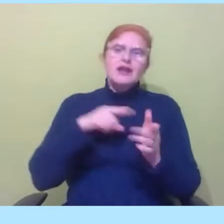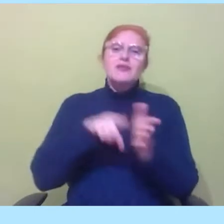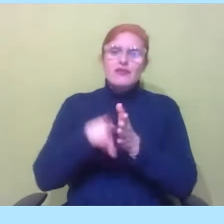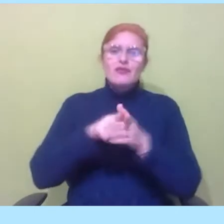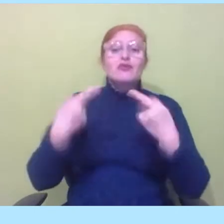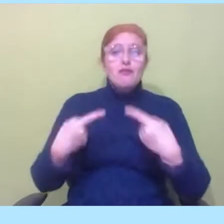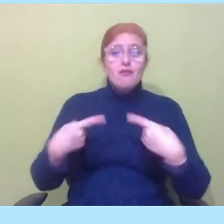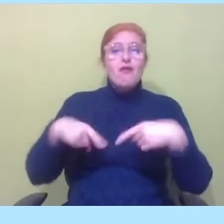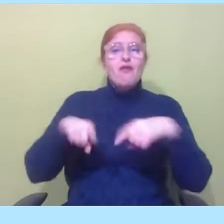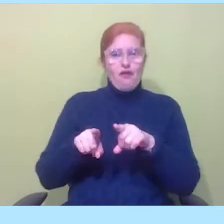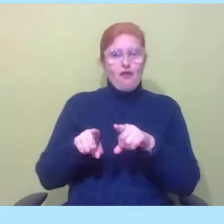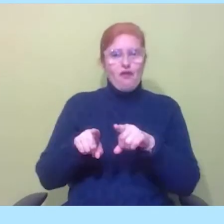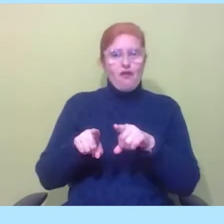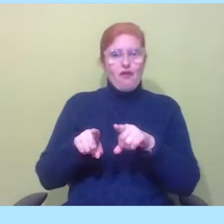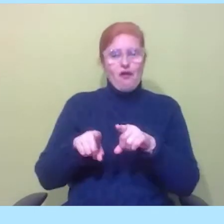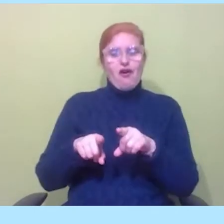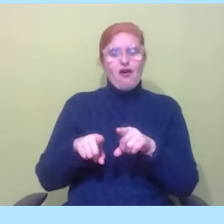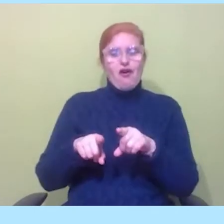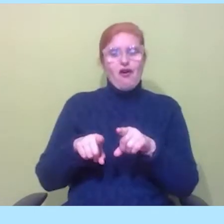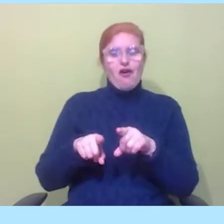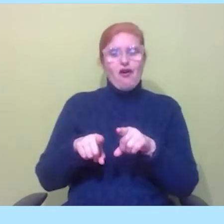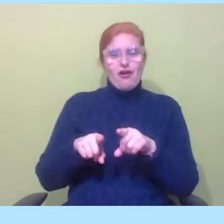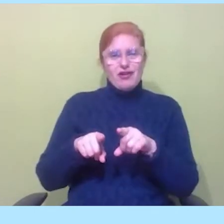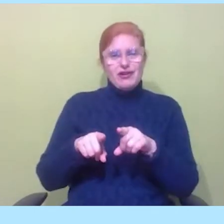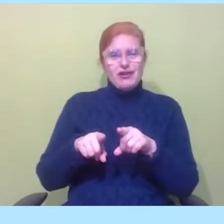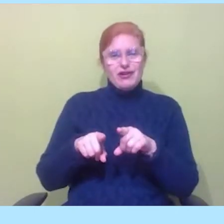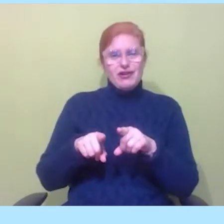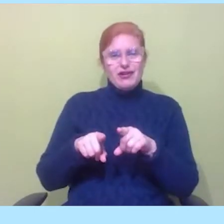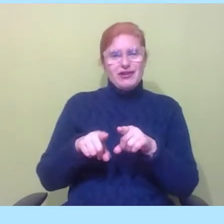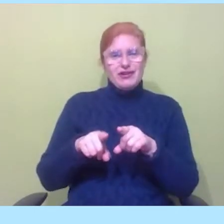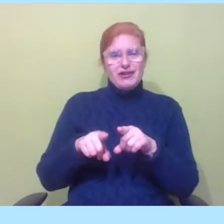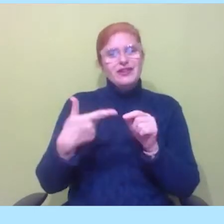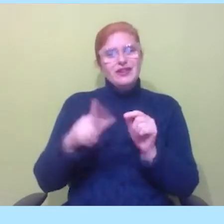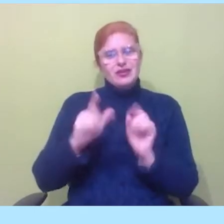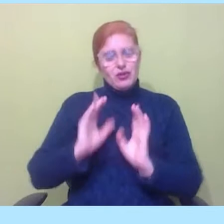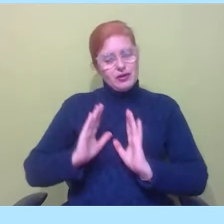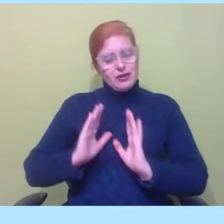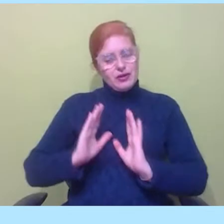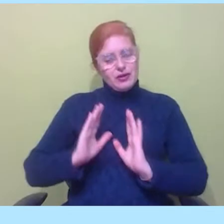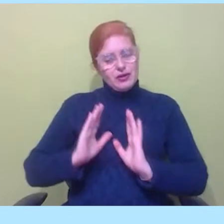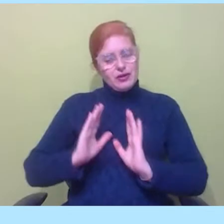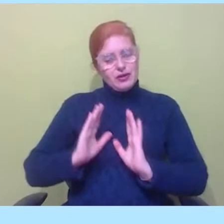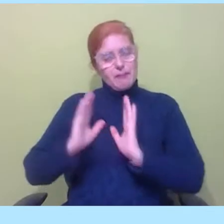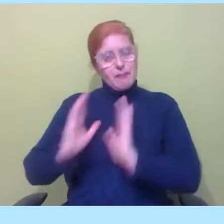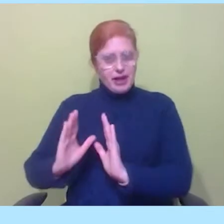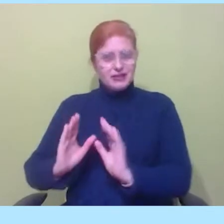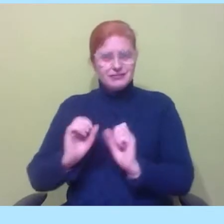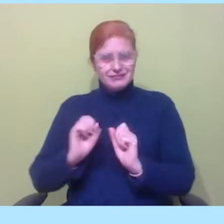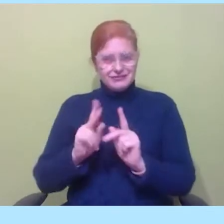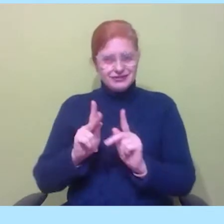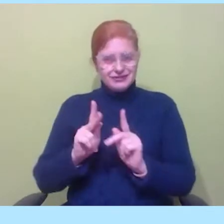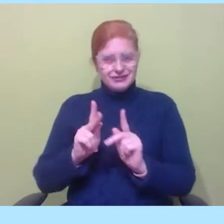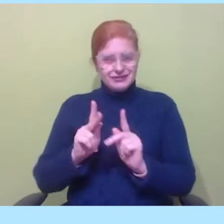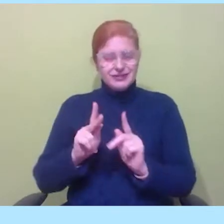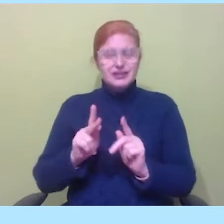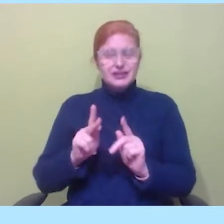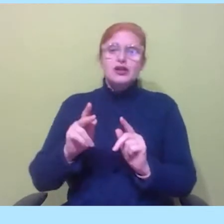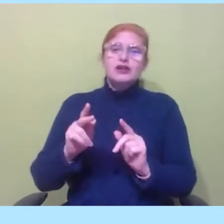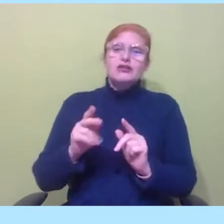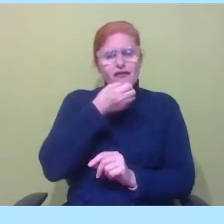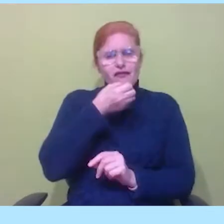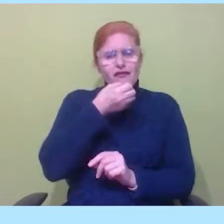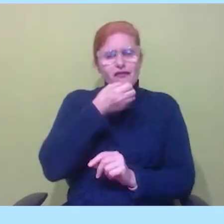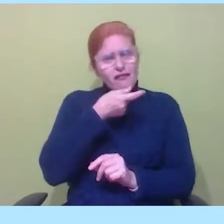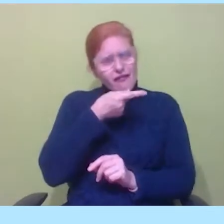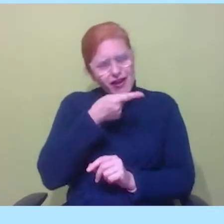outro bloco. Então, se vocês puderem comentar um pouquinho sobre essa observação que a Cris traz para a gente, né,